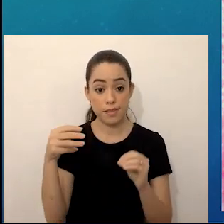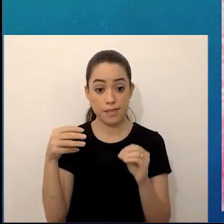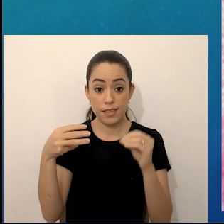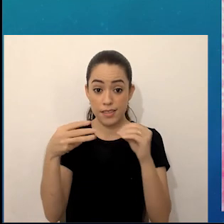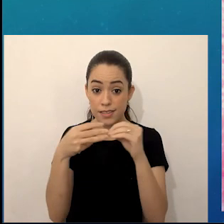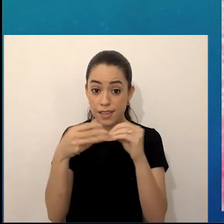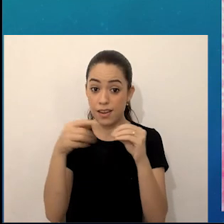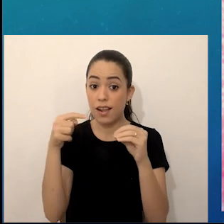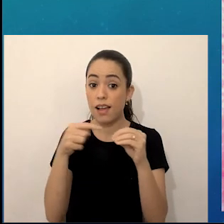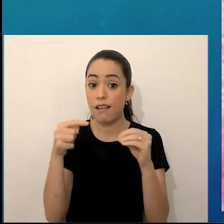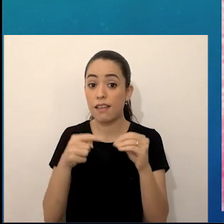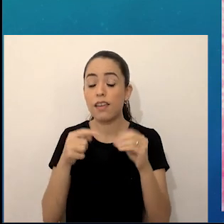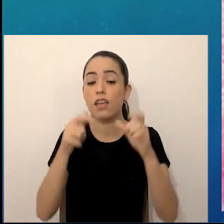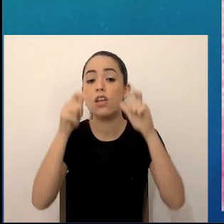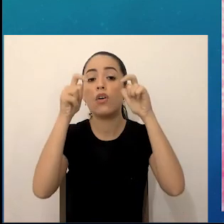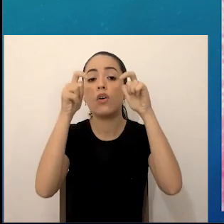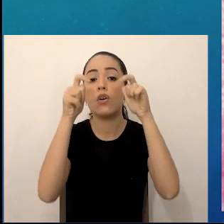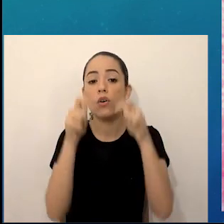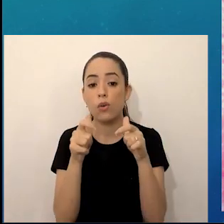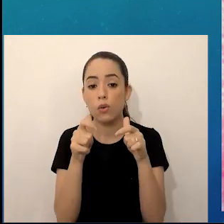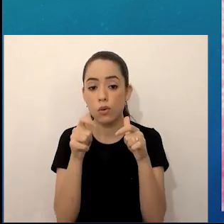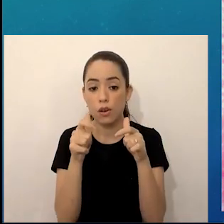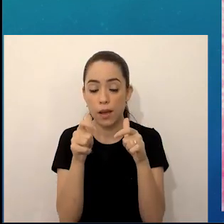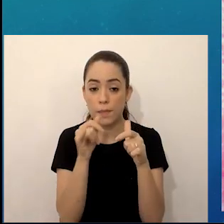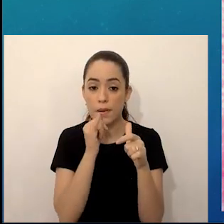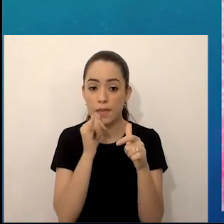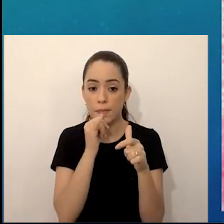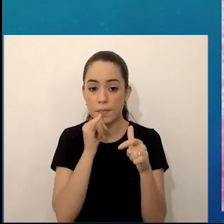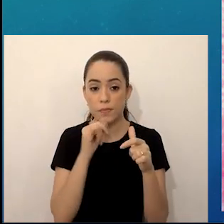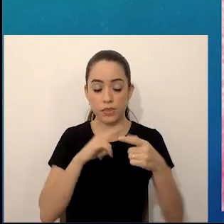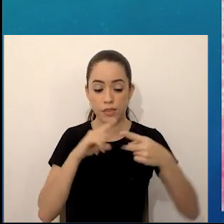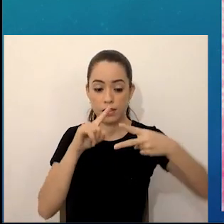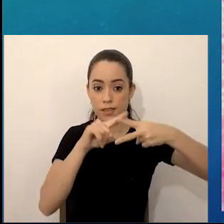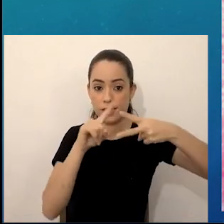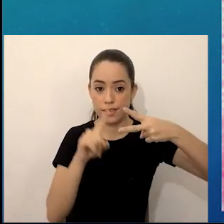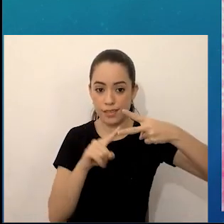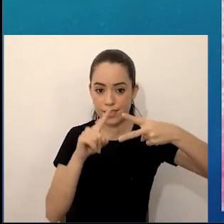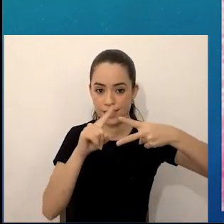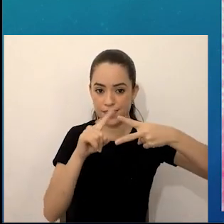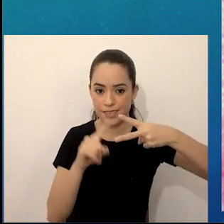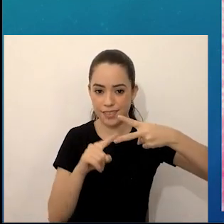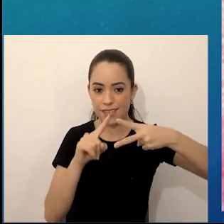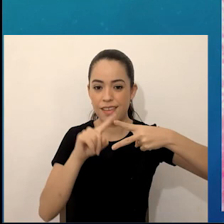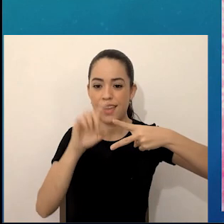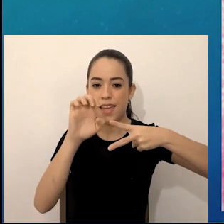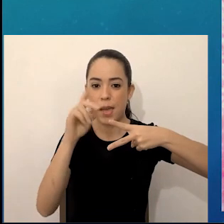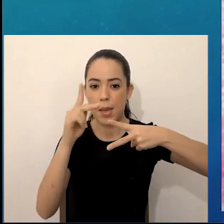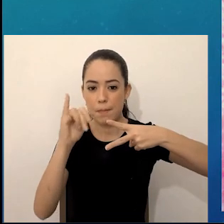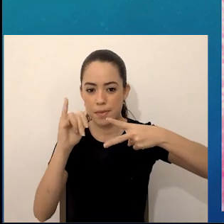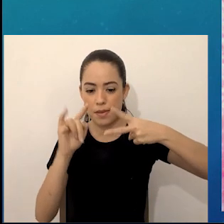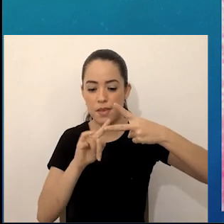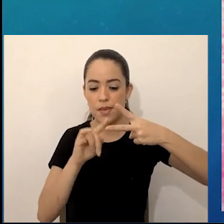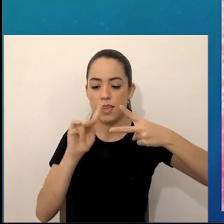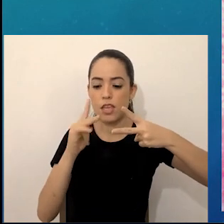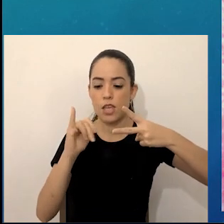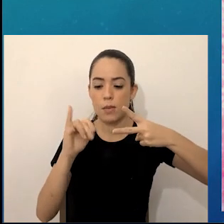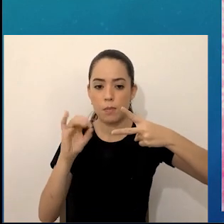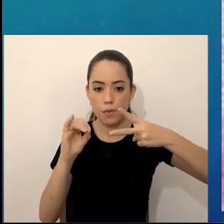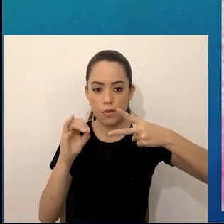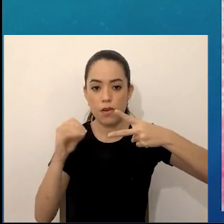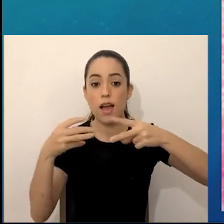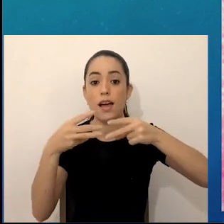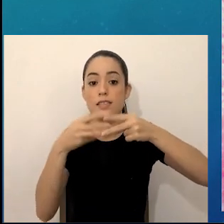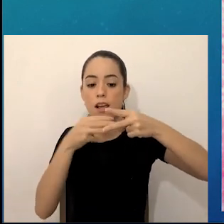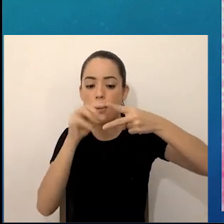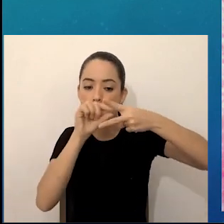sentido rostral. Contudo, estas ocupam o espaço entre o epiblasto e